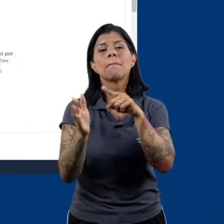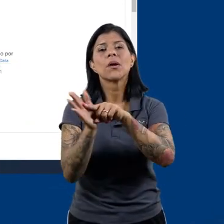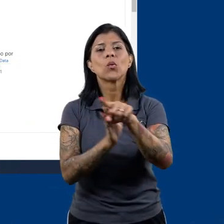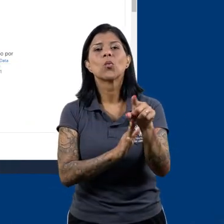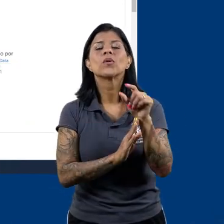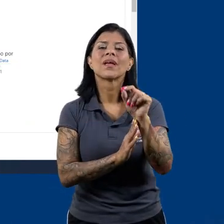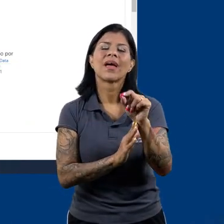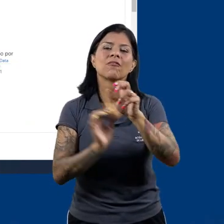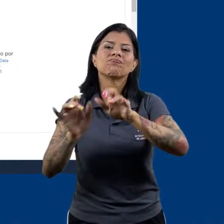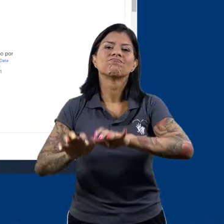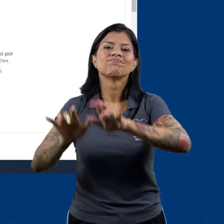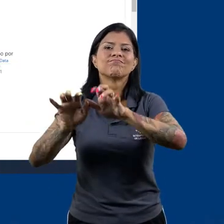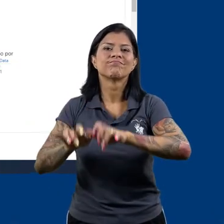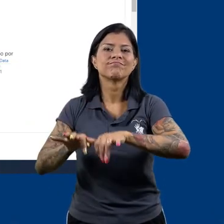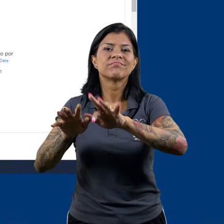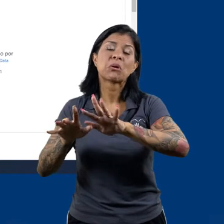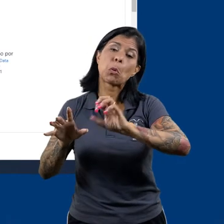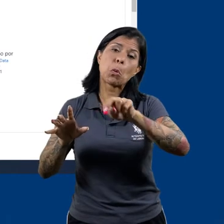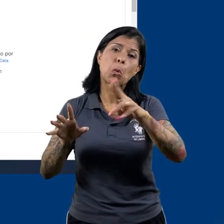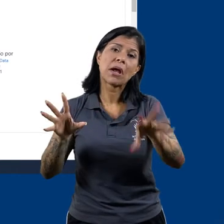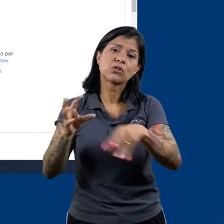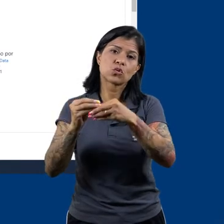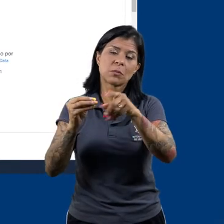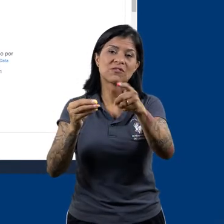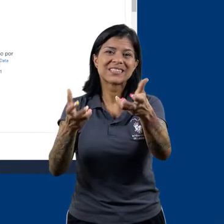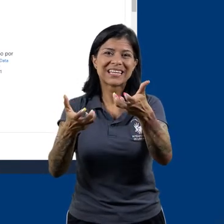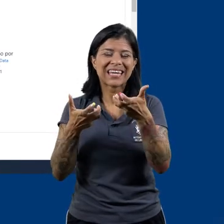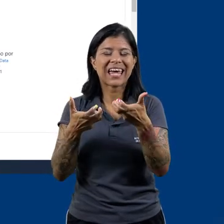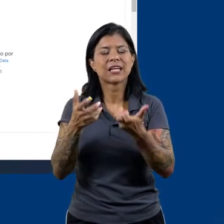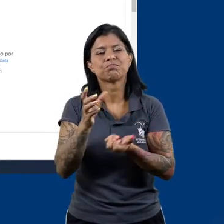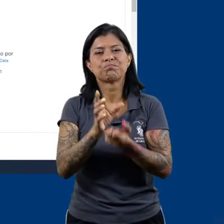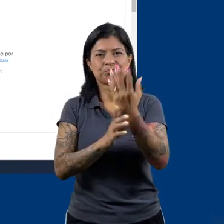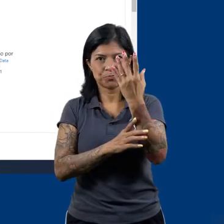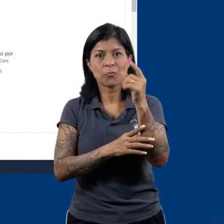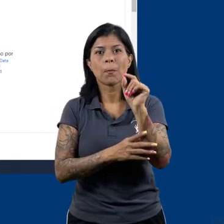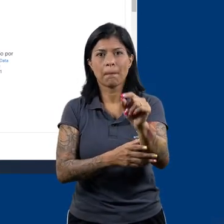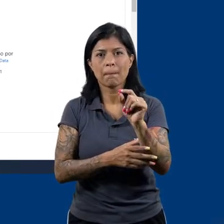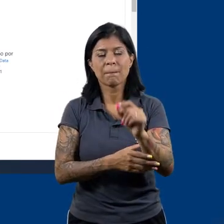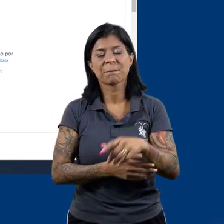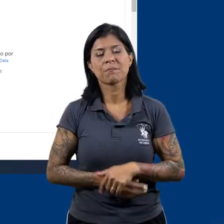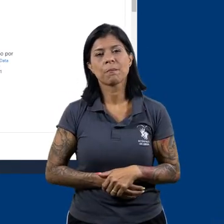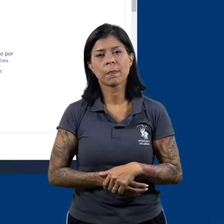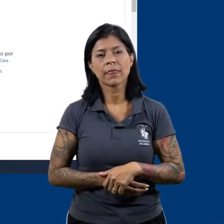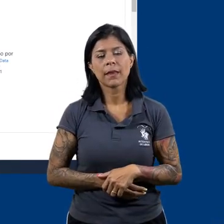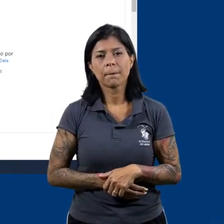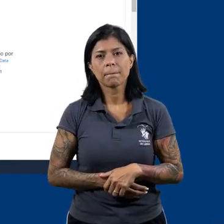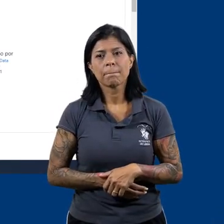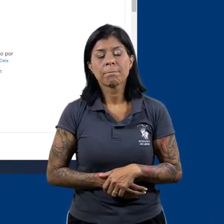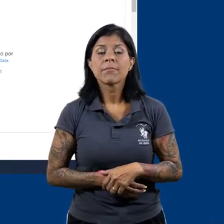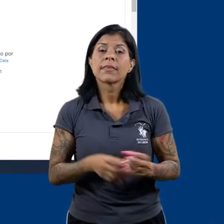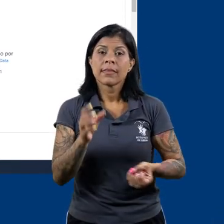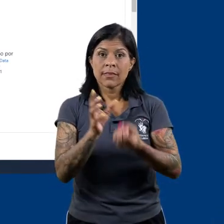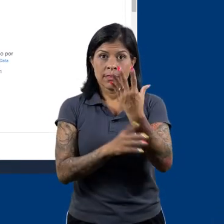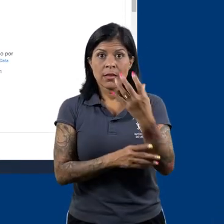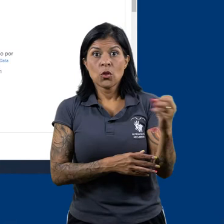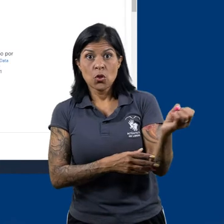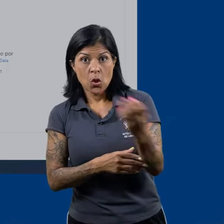veremos agora uma questão que o tipo de sensação o resumo para criar nossa nossa questão